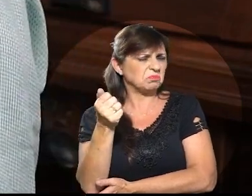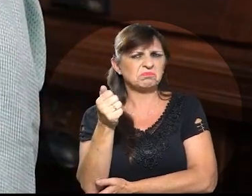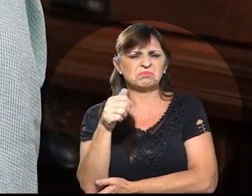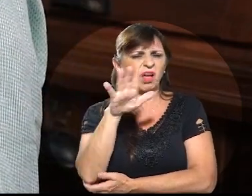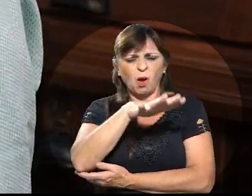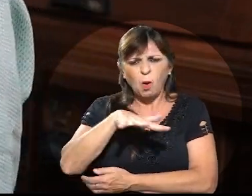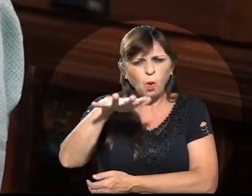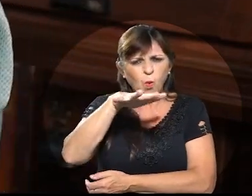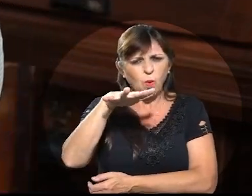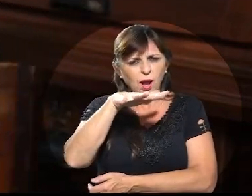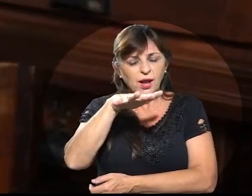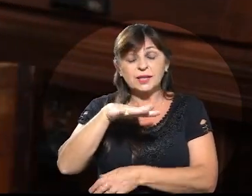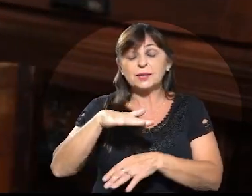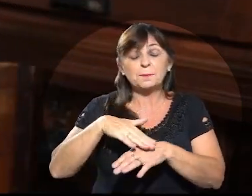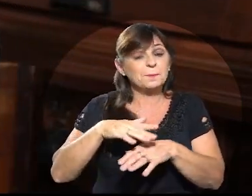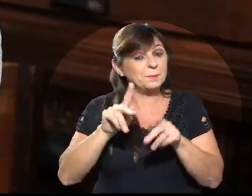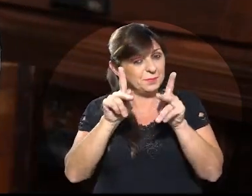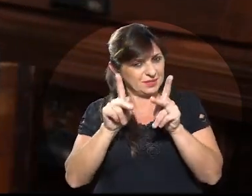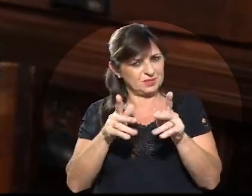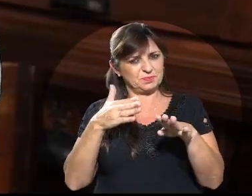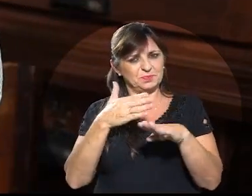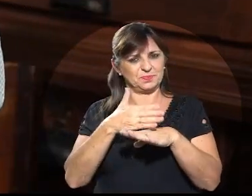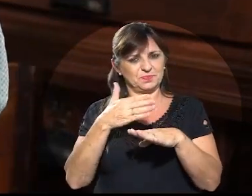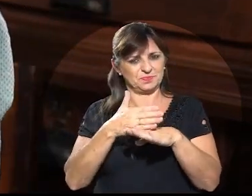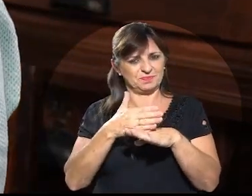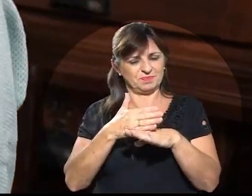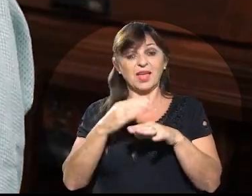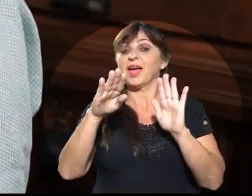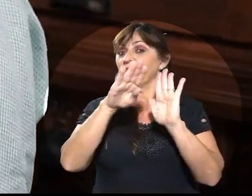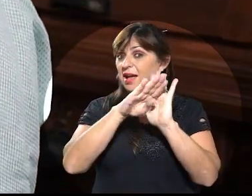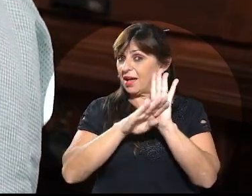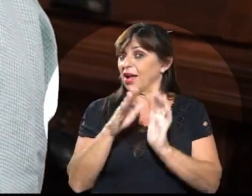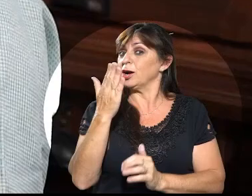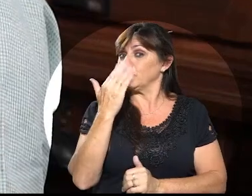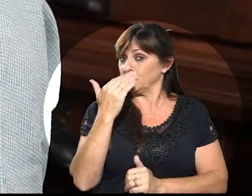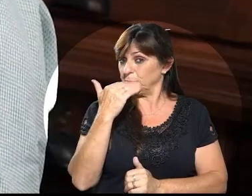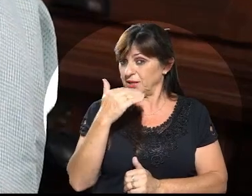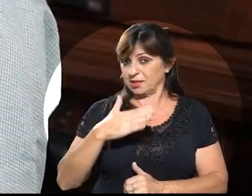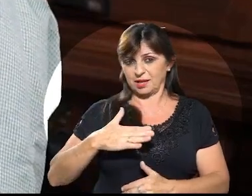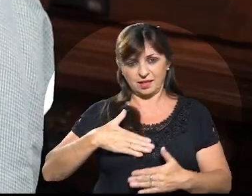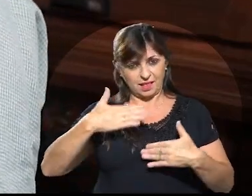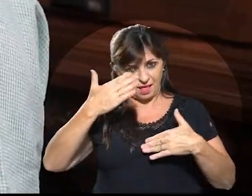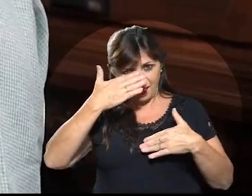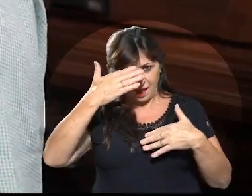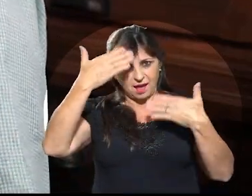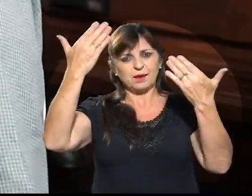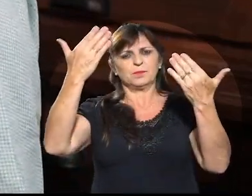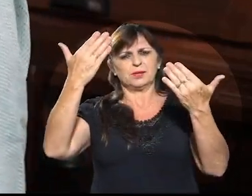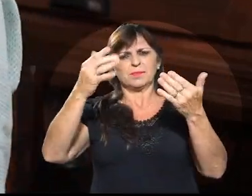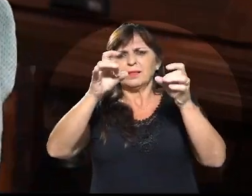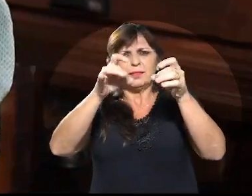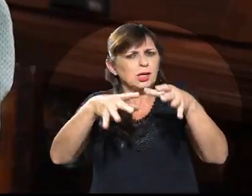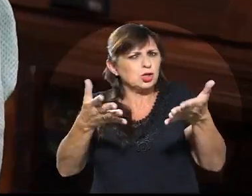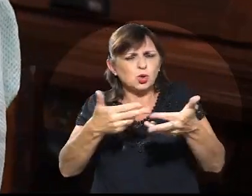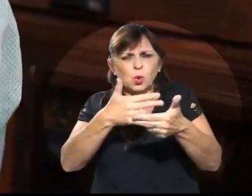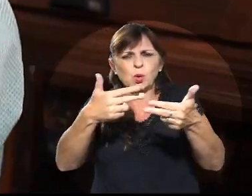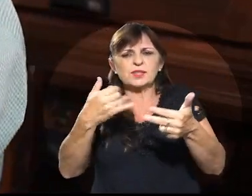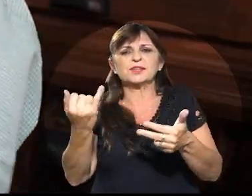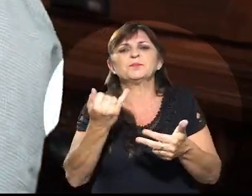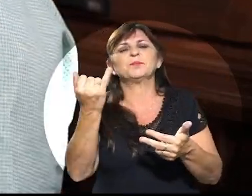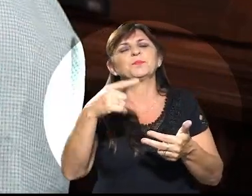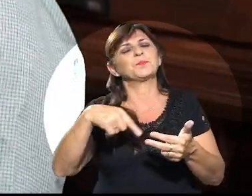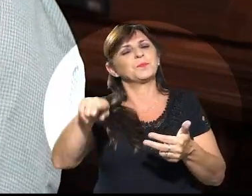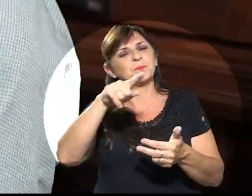culinária árabe nos deixou um legado bastante grande para a comida brasileira. Mas como é que são as festas árabes, né, quando